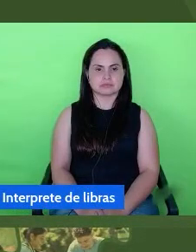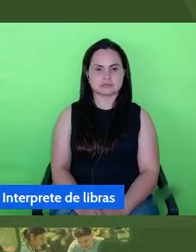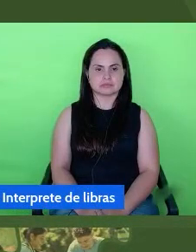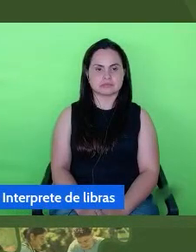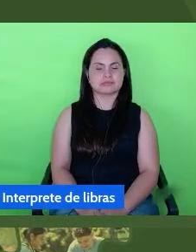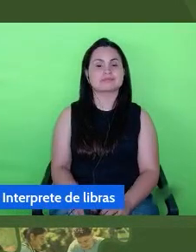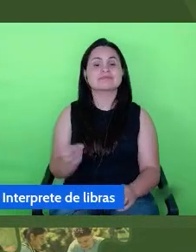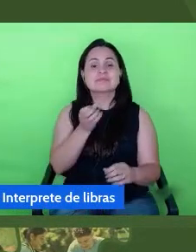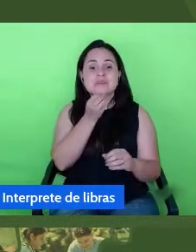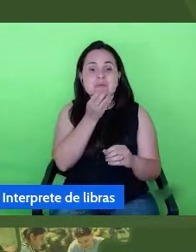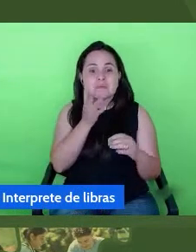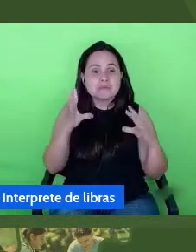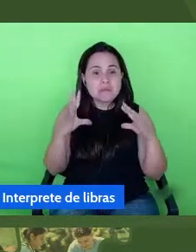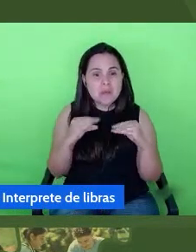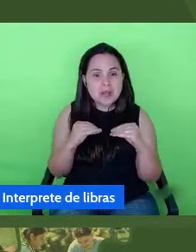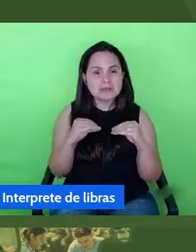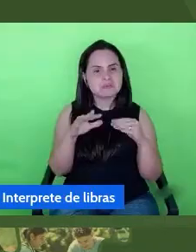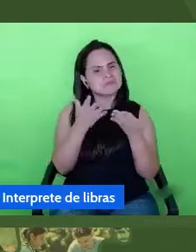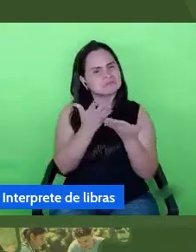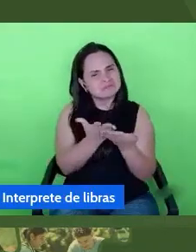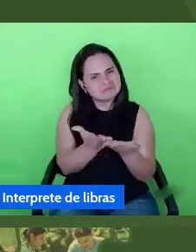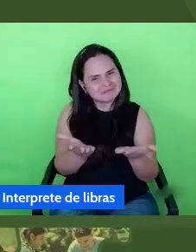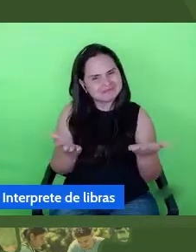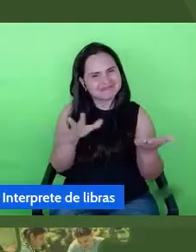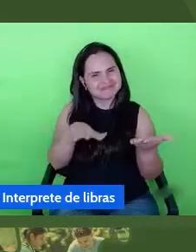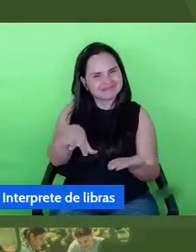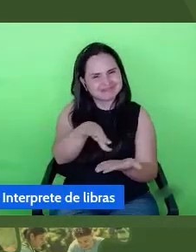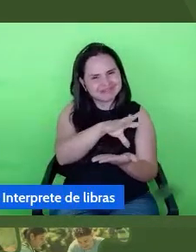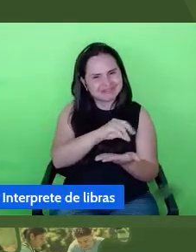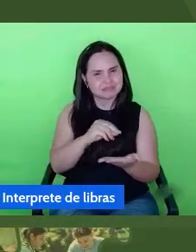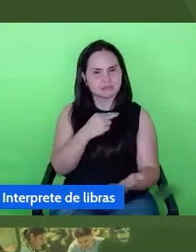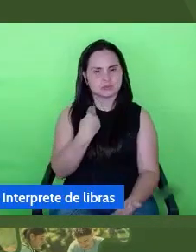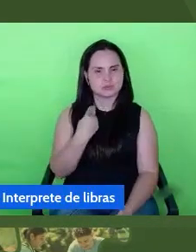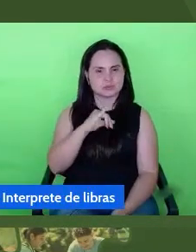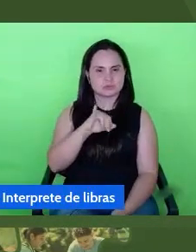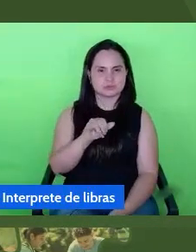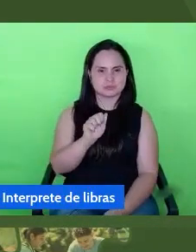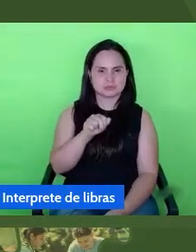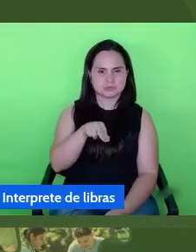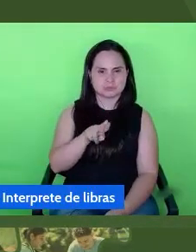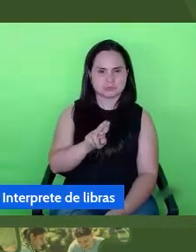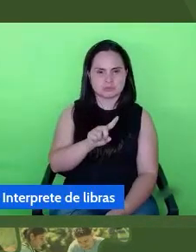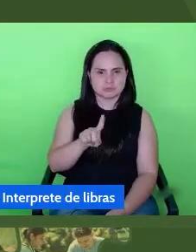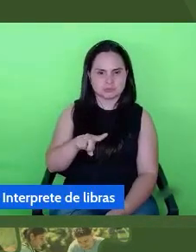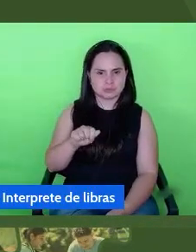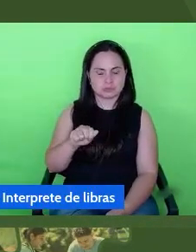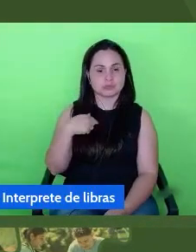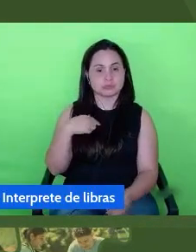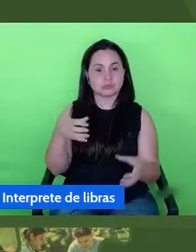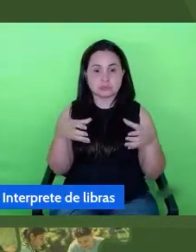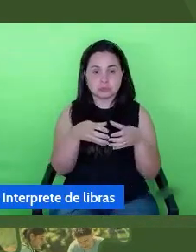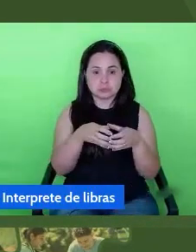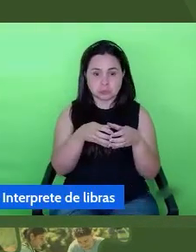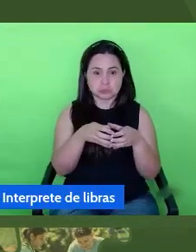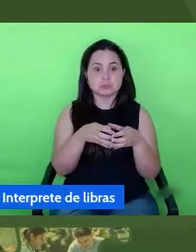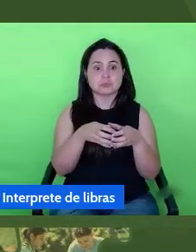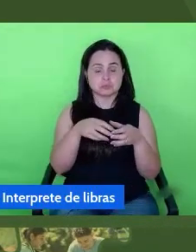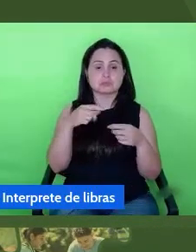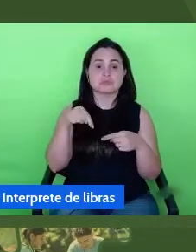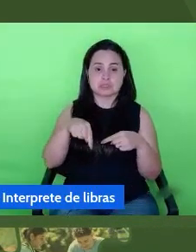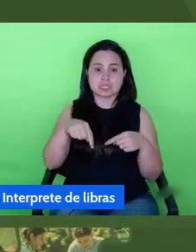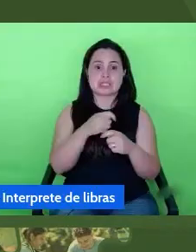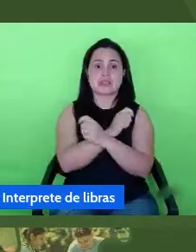Boa noite a todos e a todas. Eu sou Janusa Correia, faço parte da equipe de extensão PUC